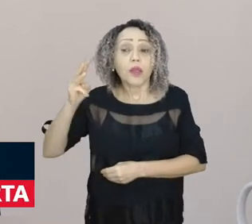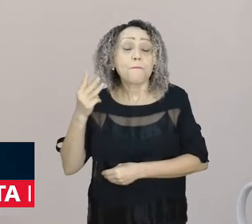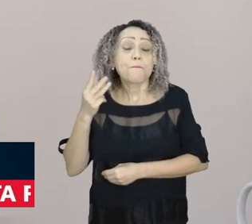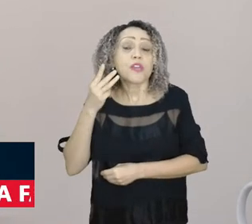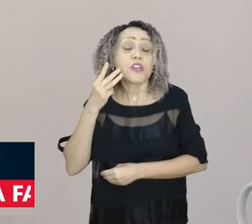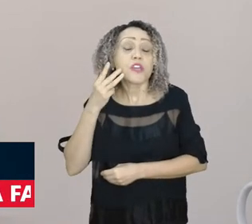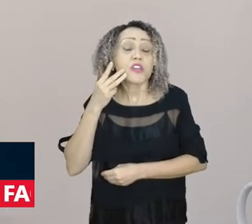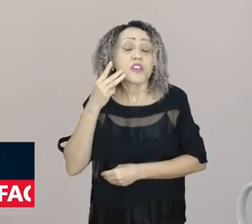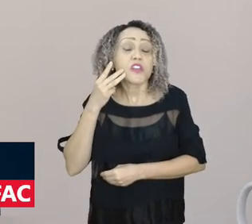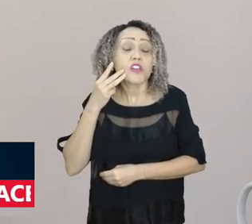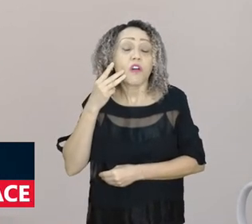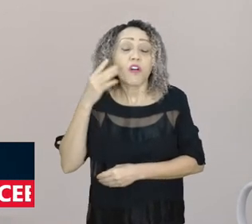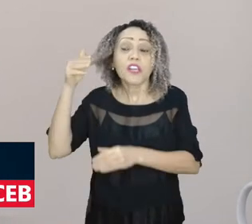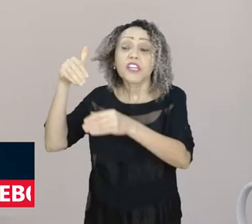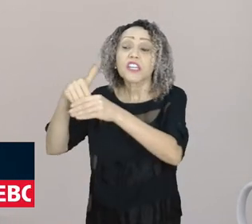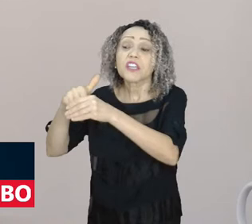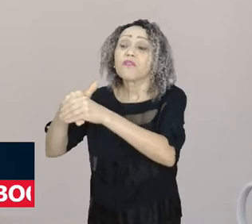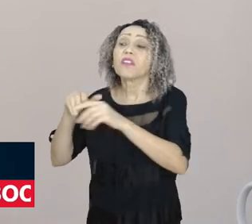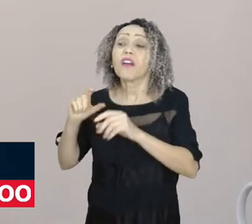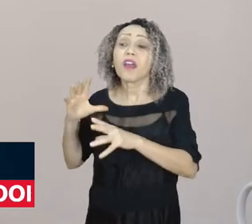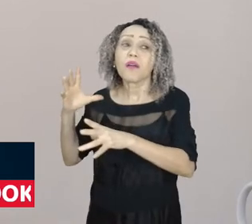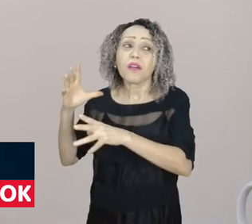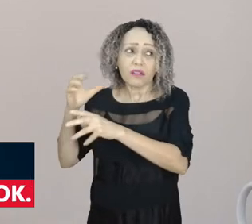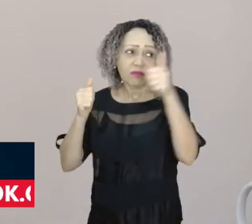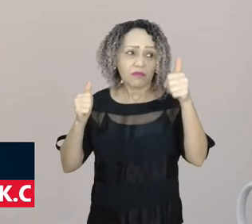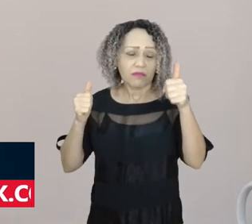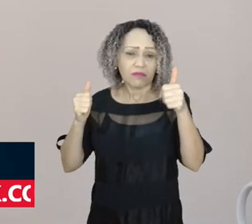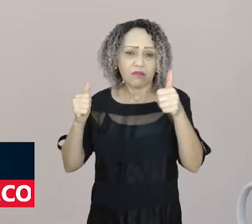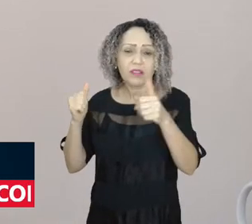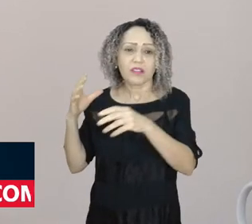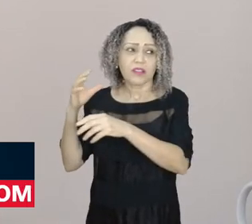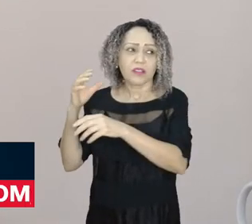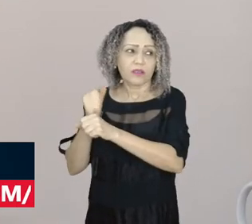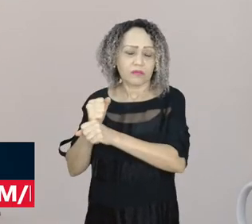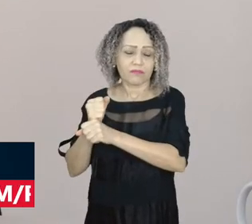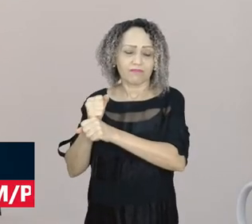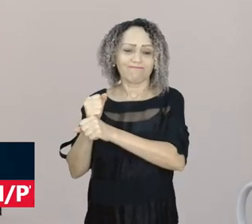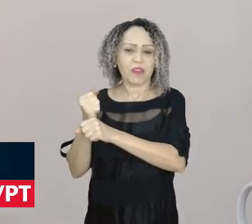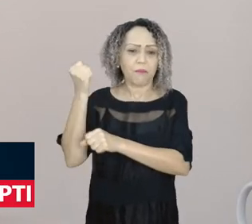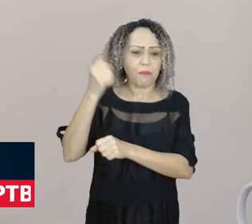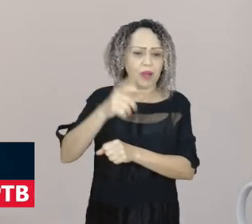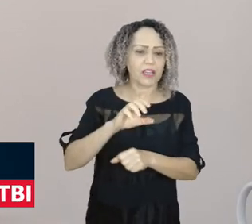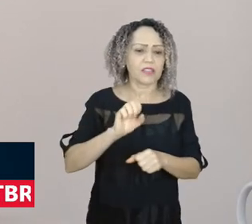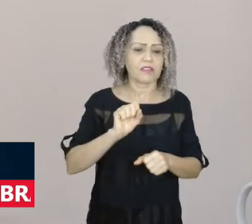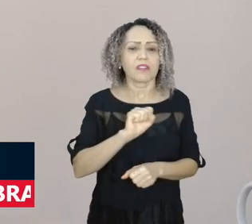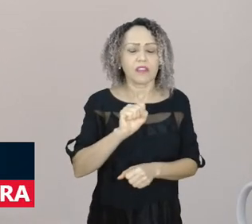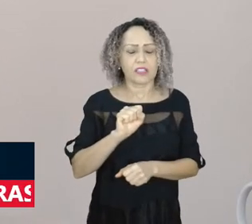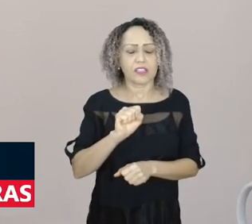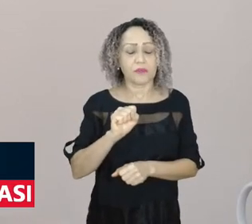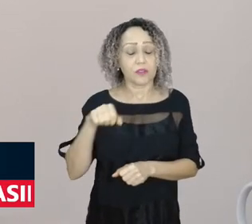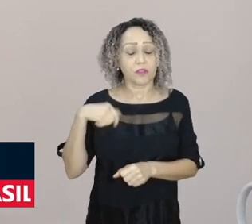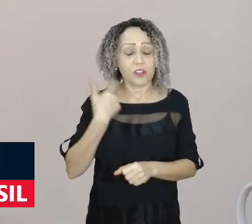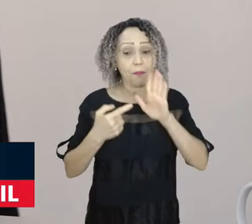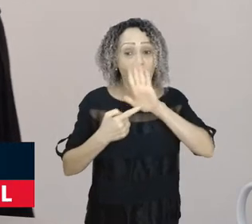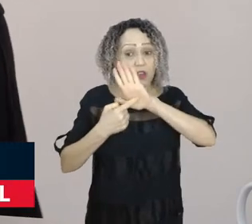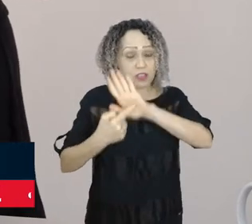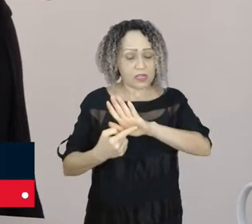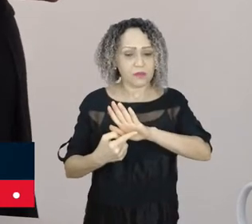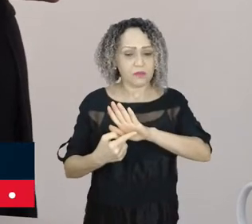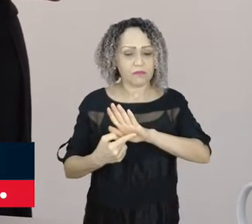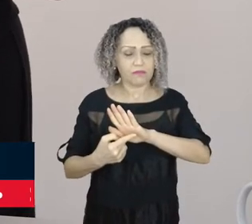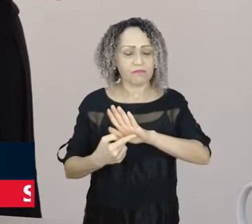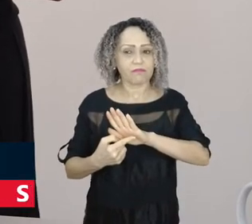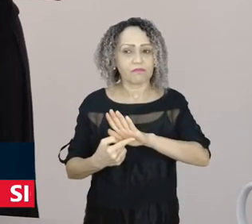que muitos estados brasileiros, mais do que Sergipe, que a gente mostrou aqui já para vocês. Lembrando também que